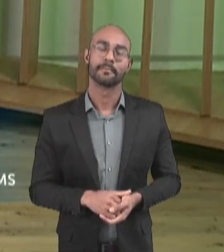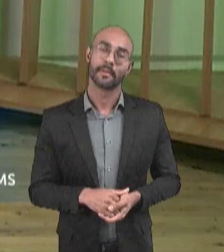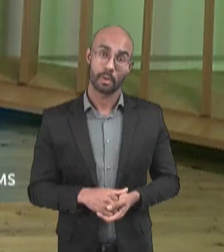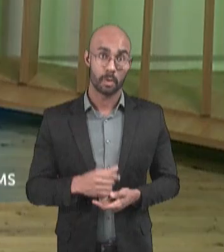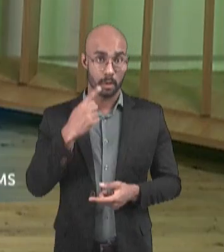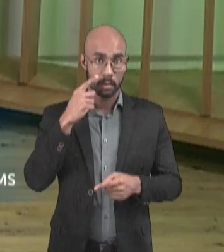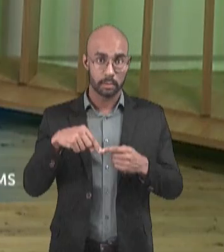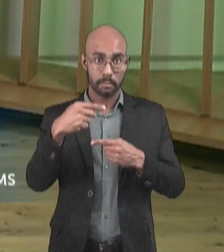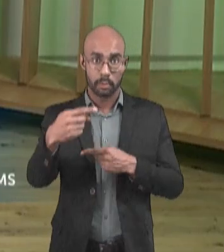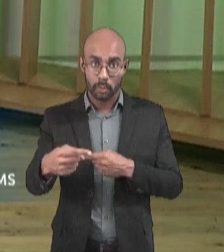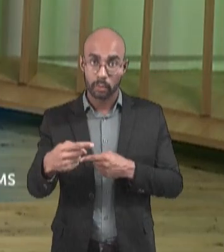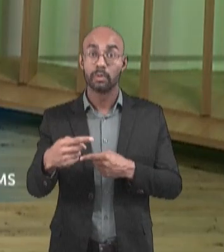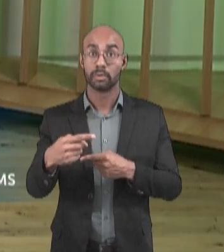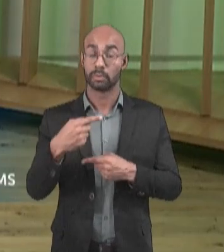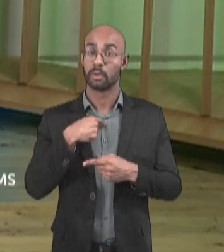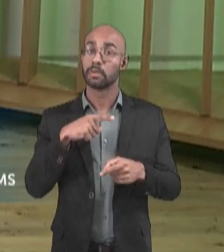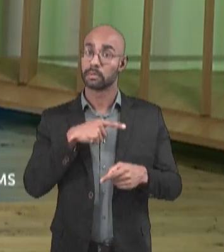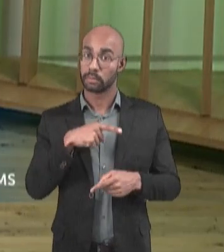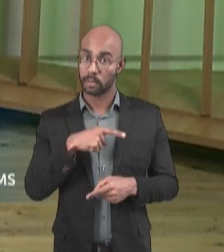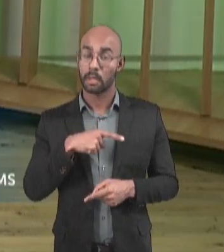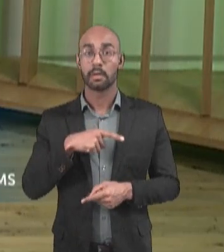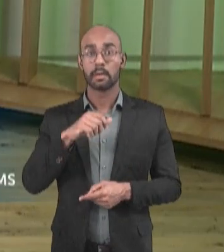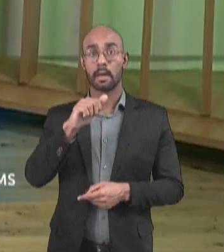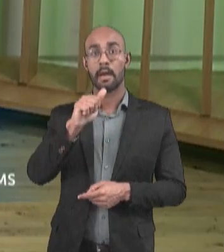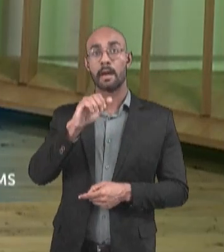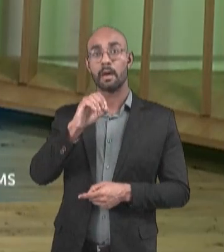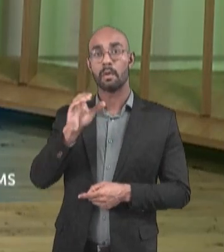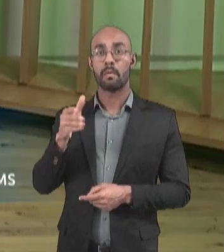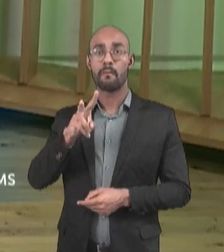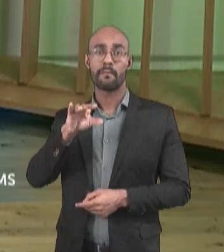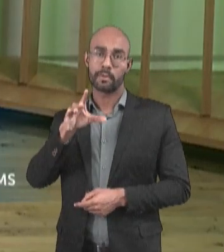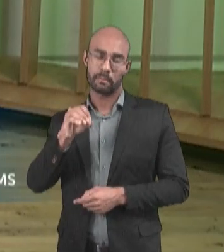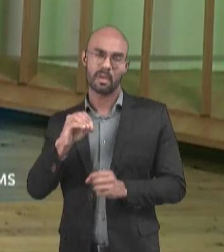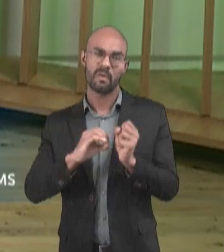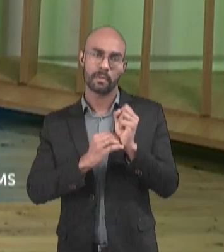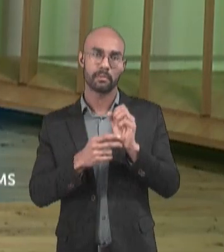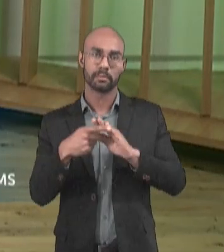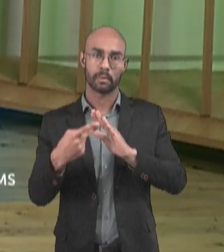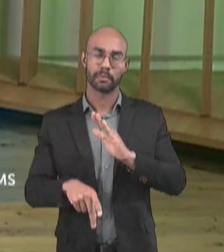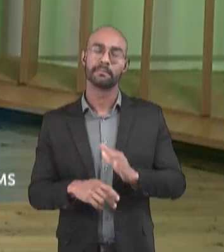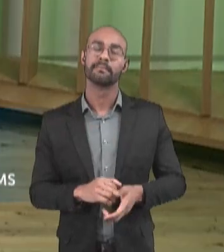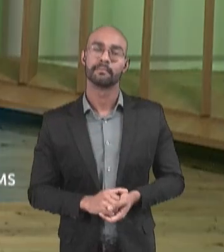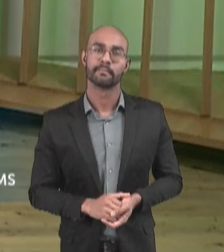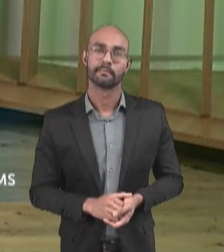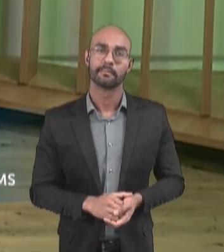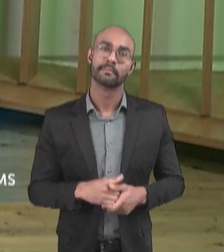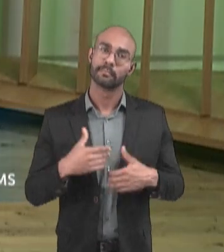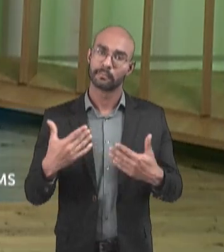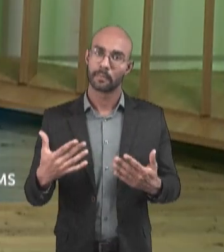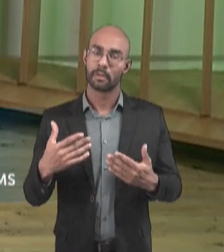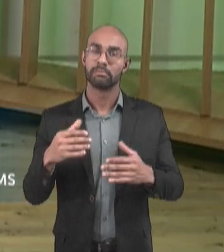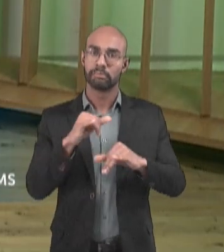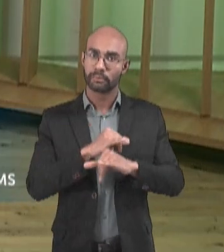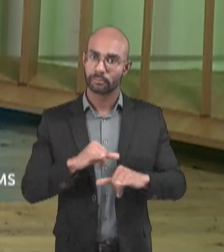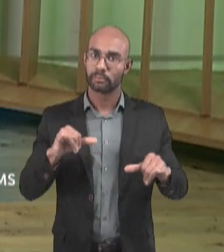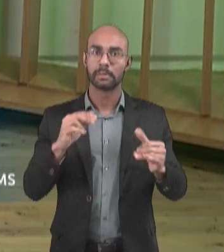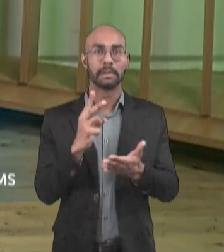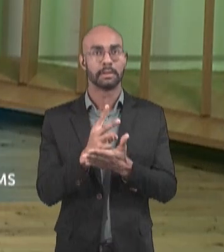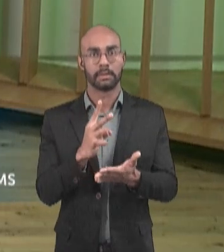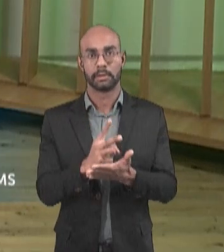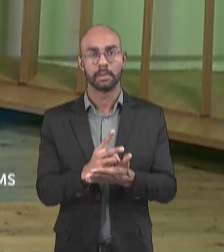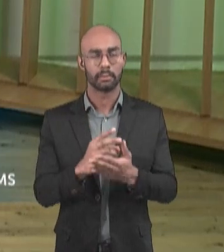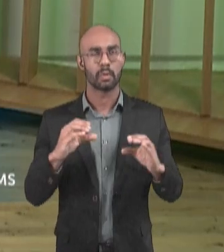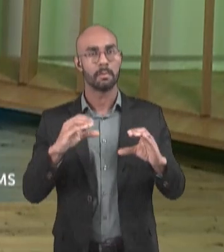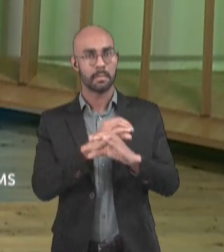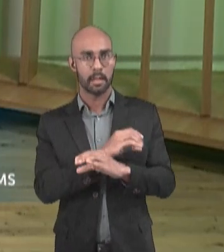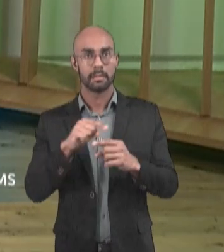Tudo logo mais à tarde, então, ao vivo, a audiência da Comissão de Saúde. Isso aí, matéria sempre atualizada e